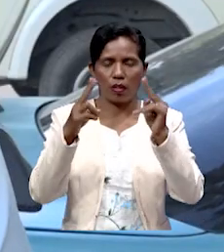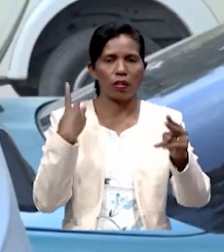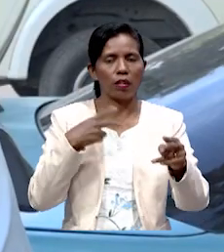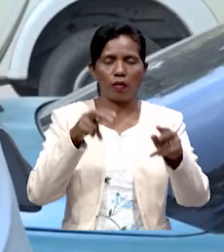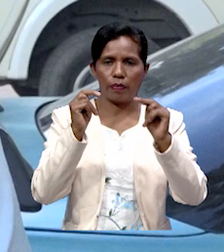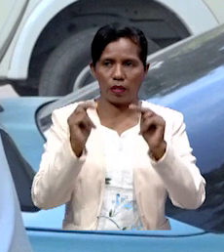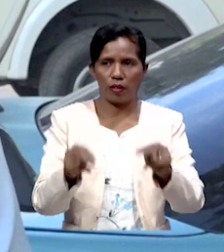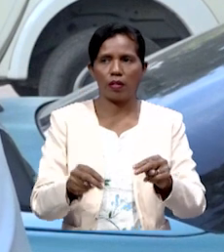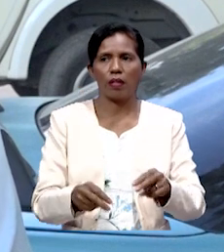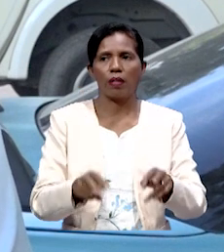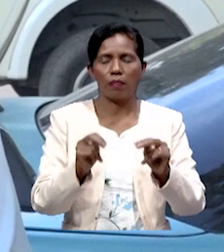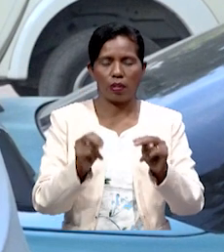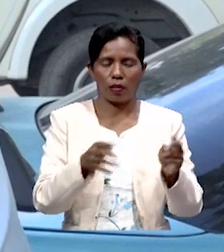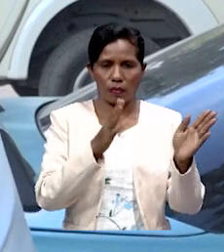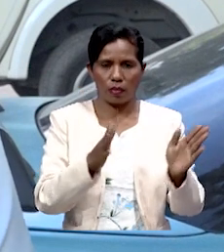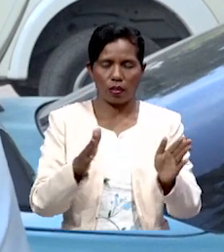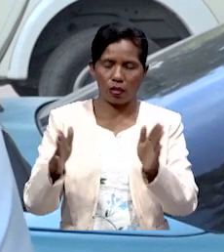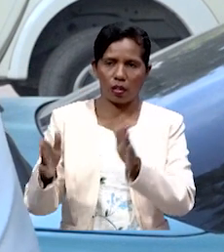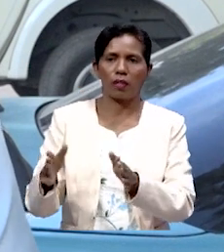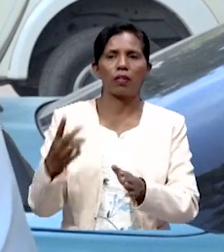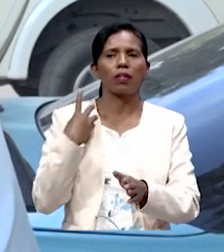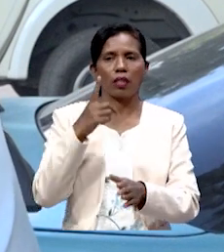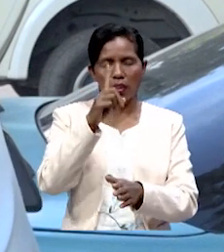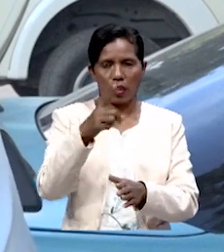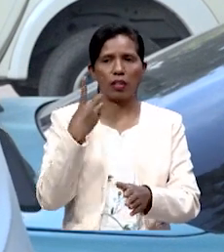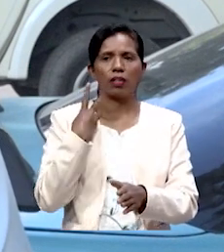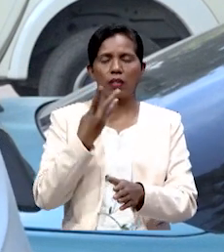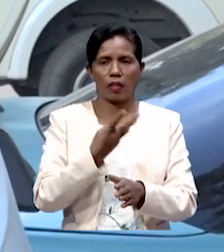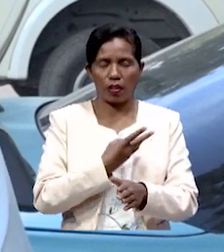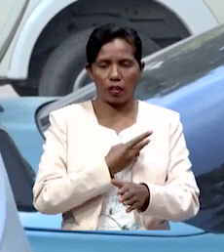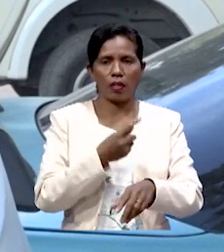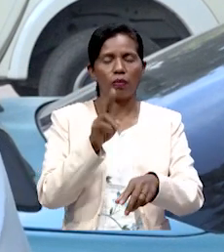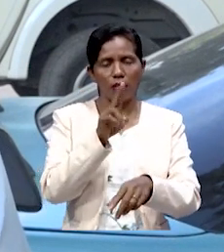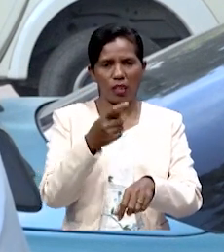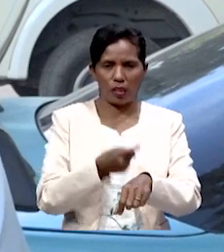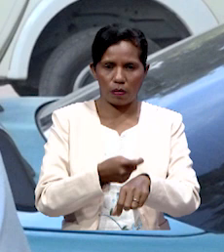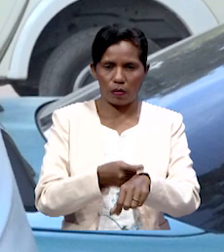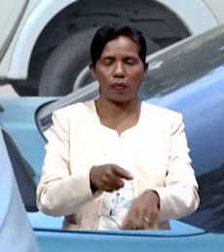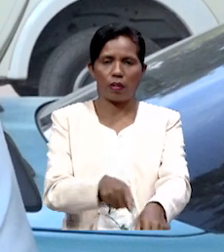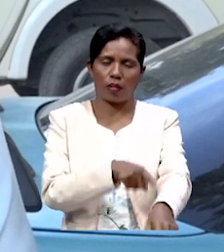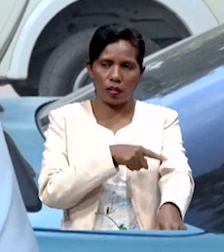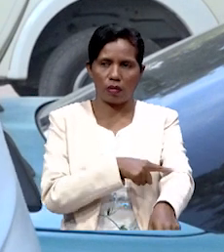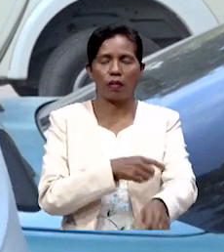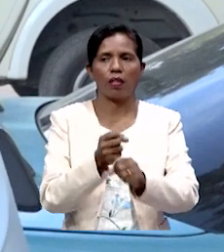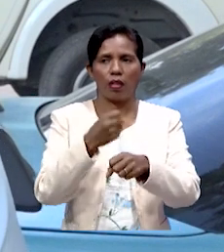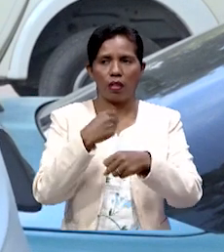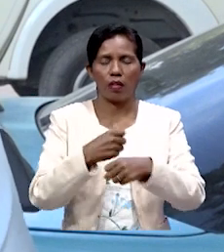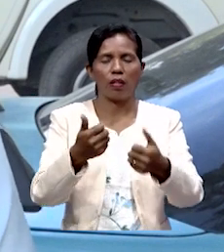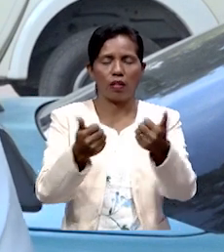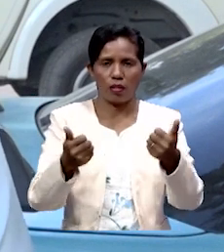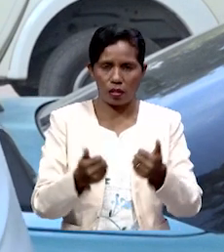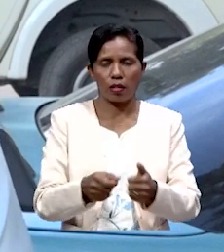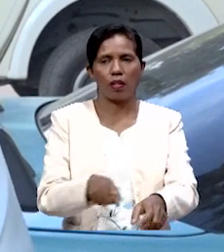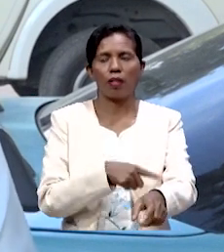ser ne precisa processo ida ne bem maka precisa tempo antau ida ne maka halo con que às vezes atraso mas